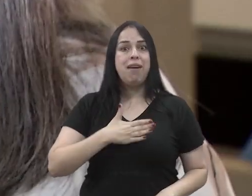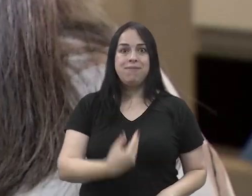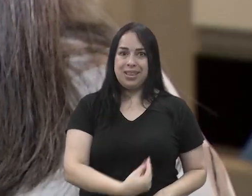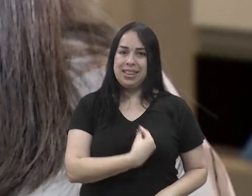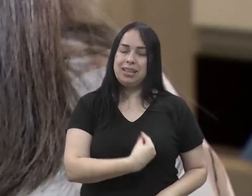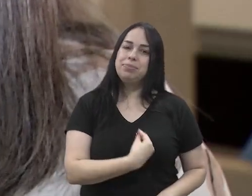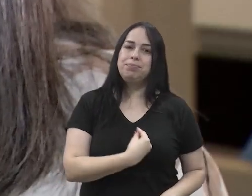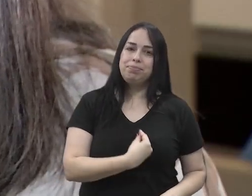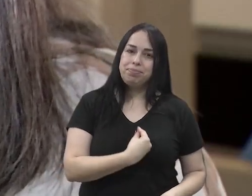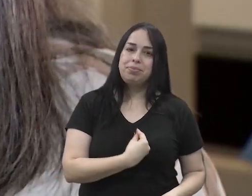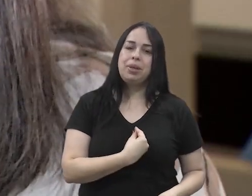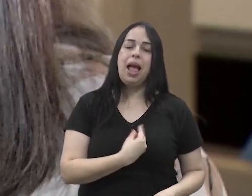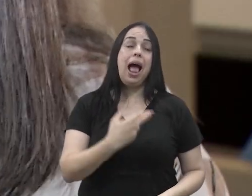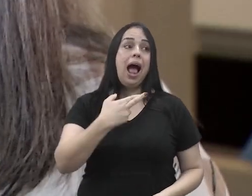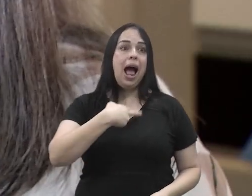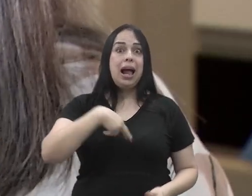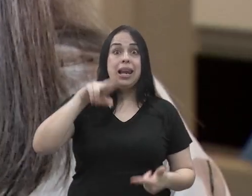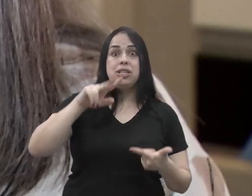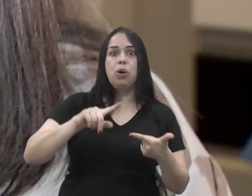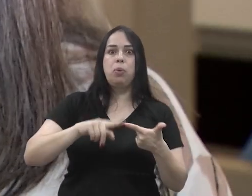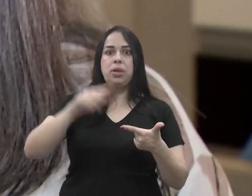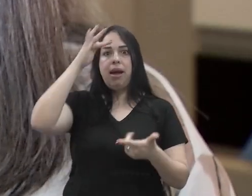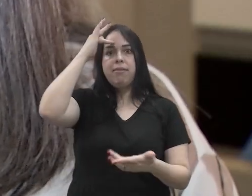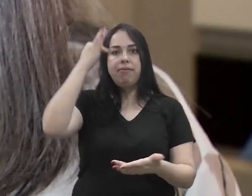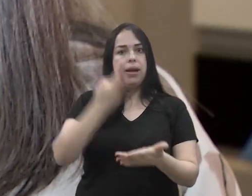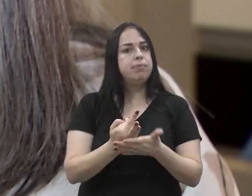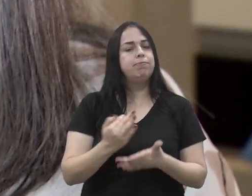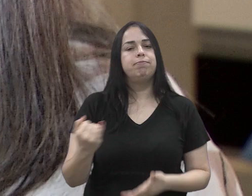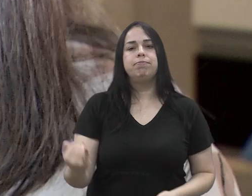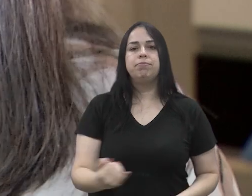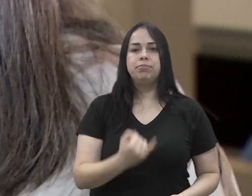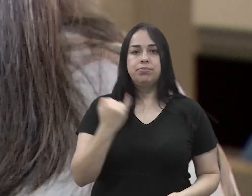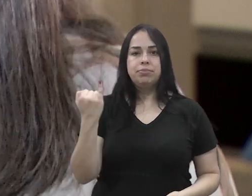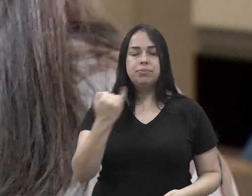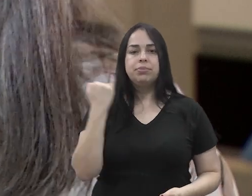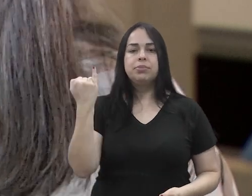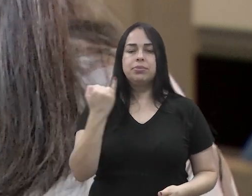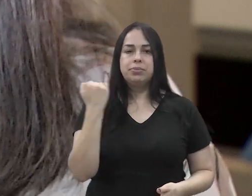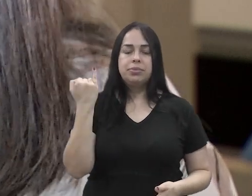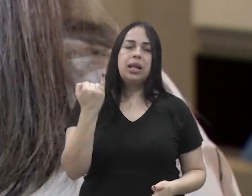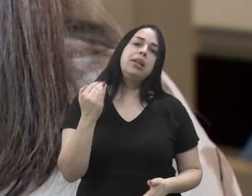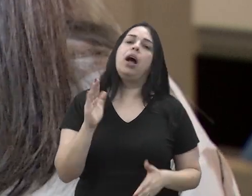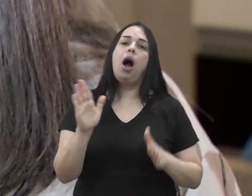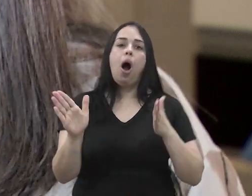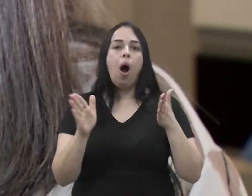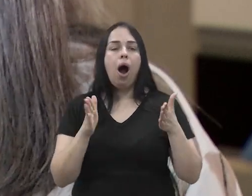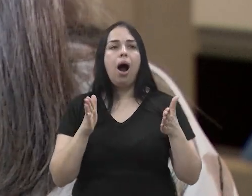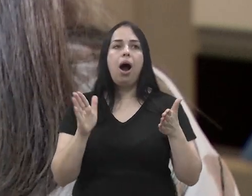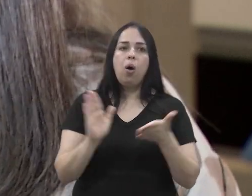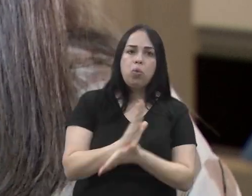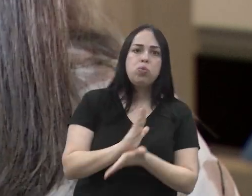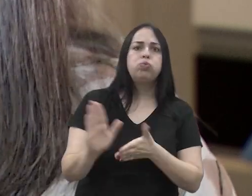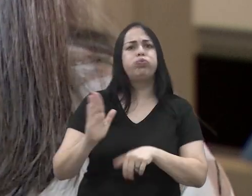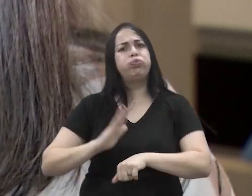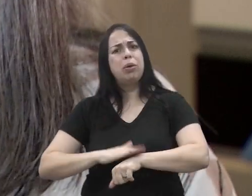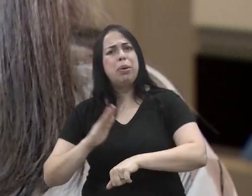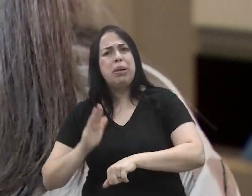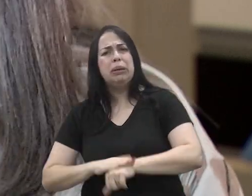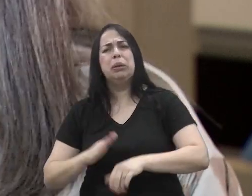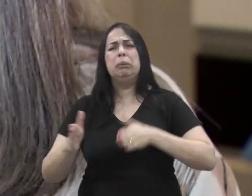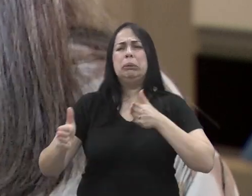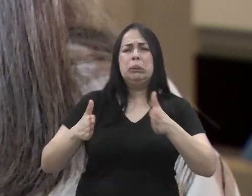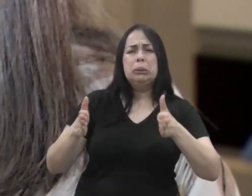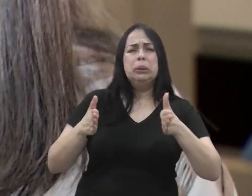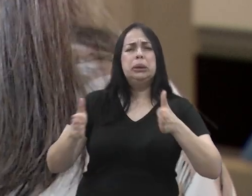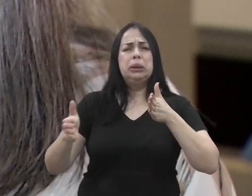Na minha vida, assim, a religião, a fé sempre foi muito importante. Teve alguns momentos aqui na minha casa que a gente